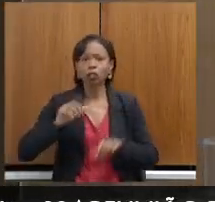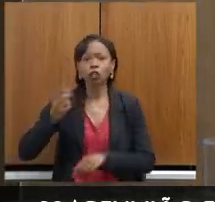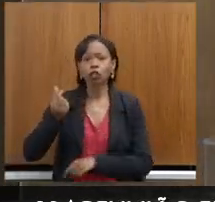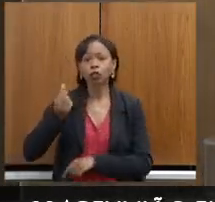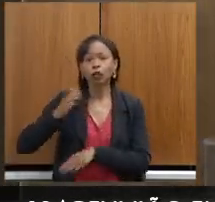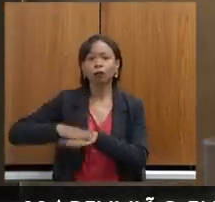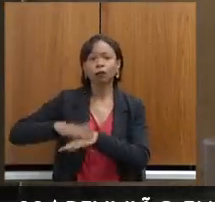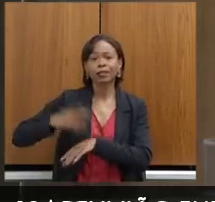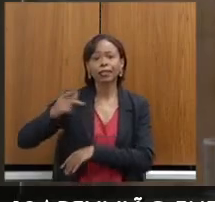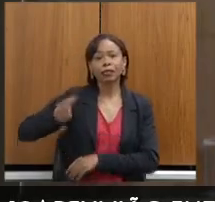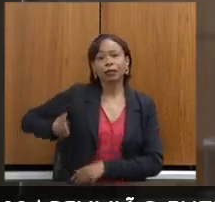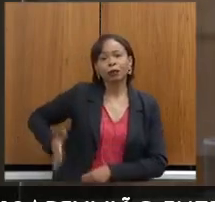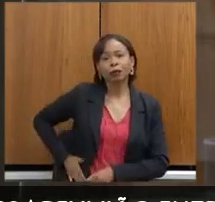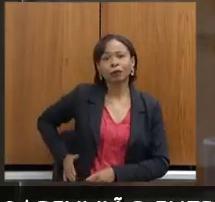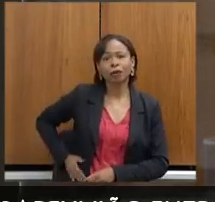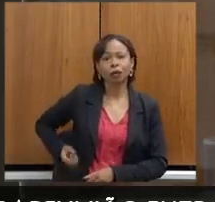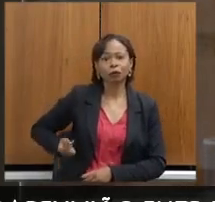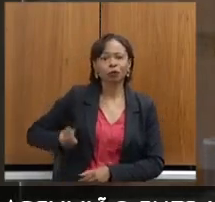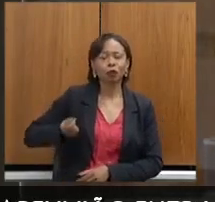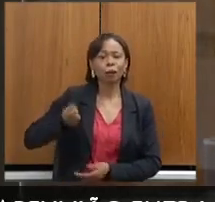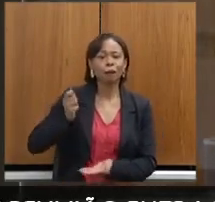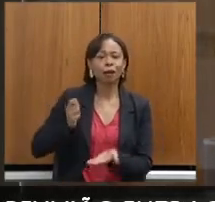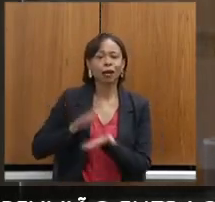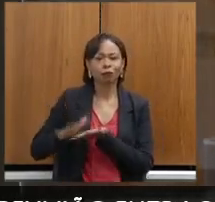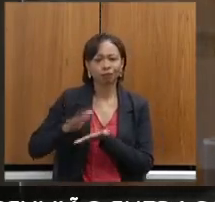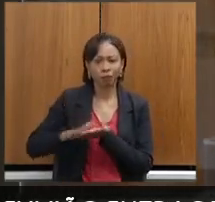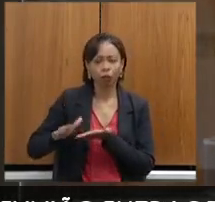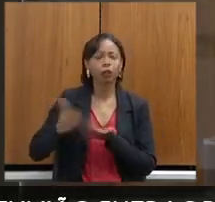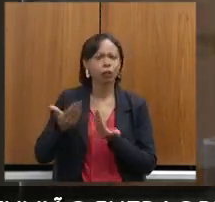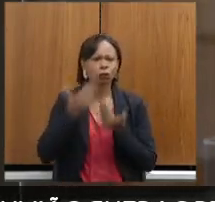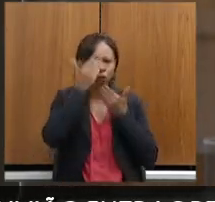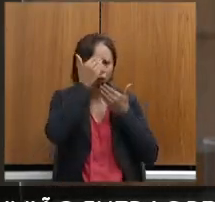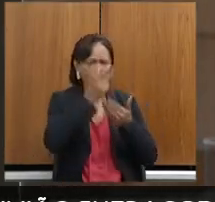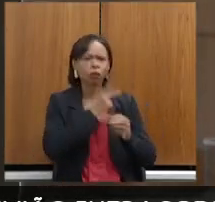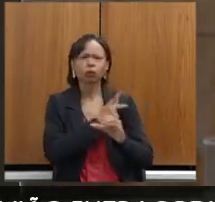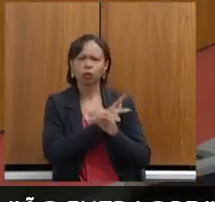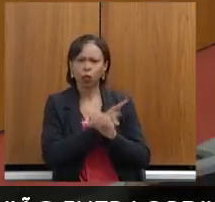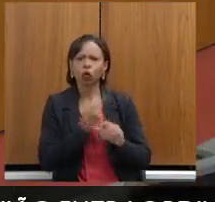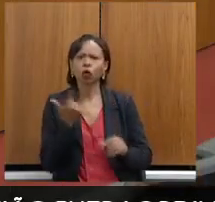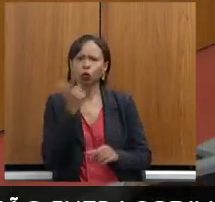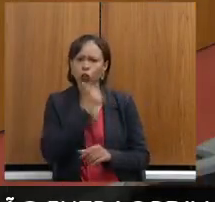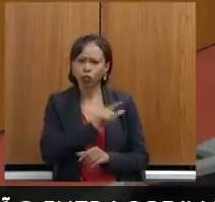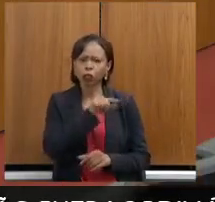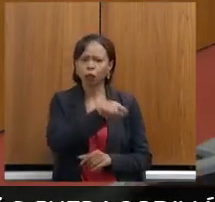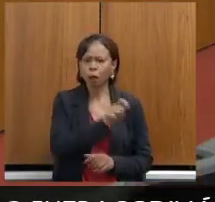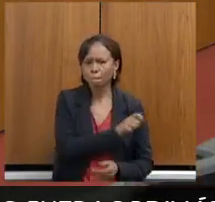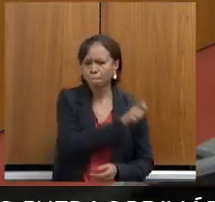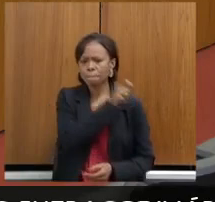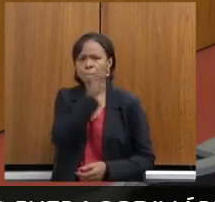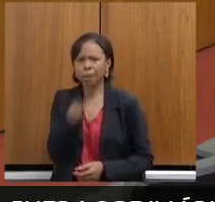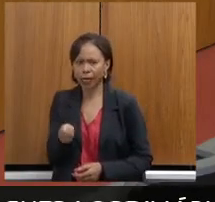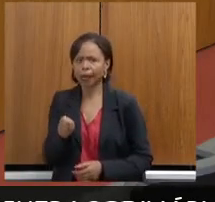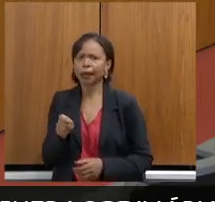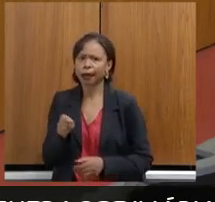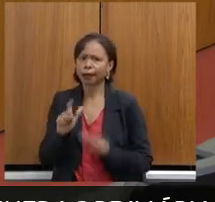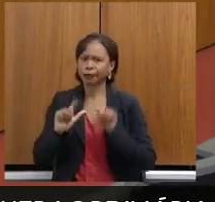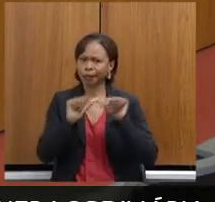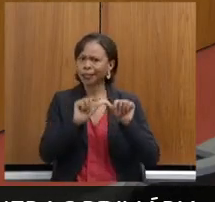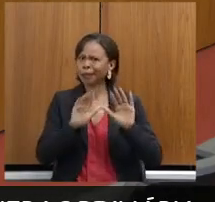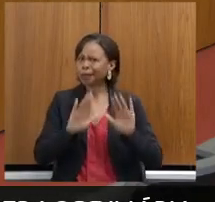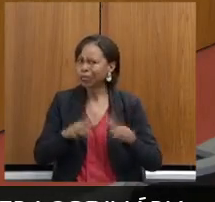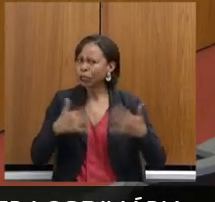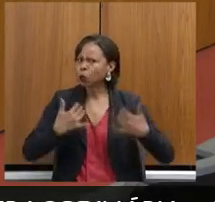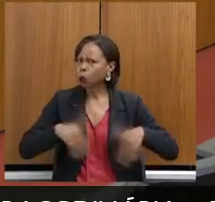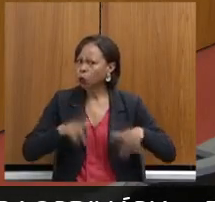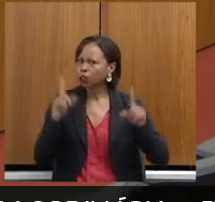próprios e assim cara até agradecer que a polícia civil que vai conseguir viabilizar o pagamento das diárias mas com muito